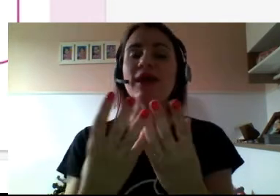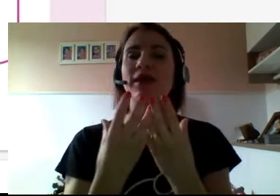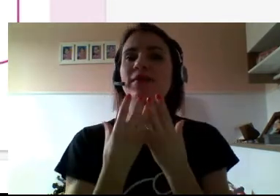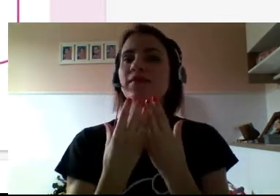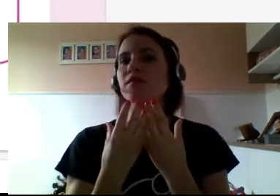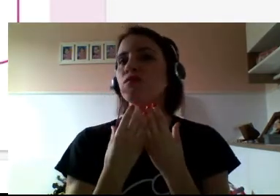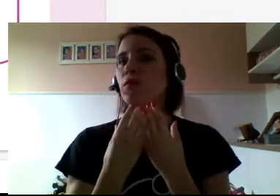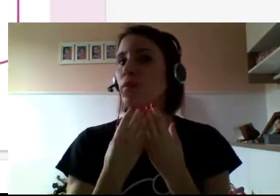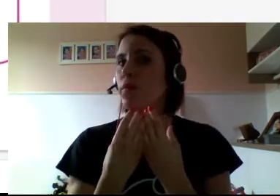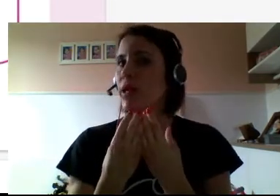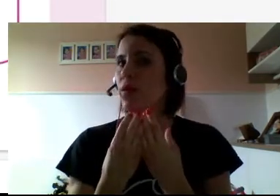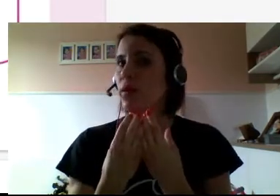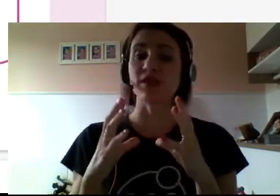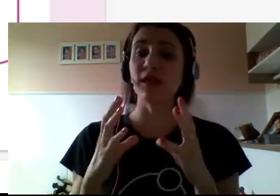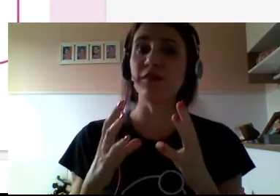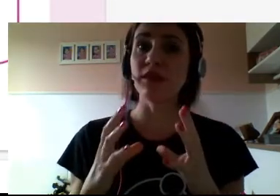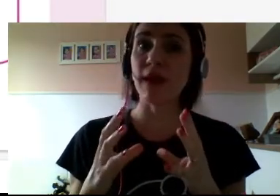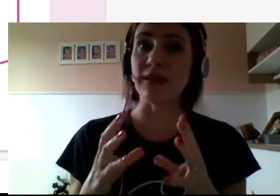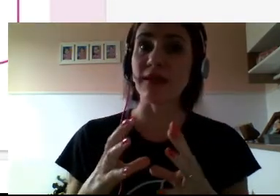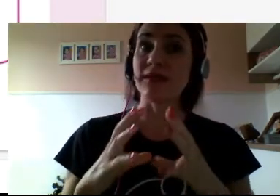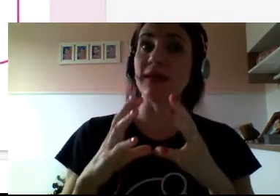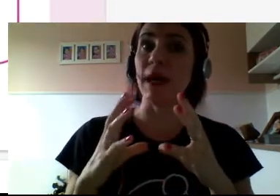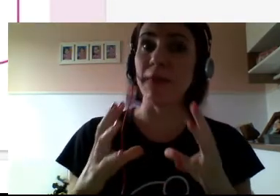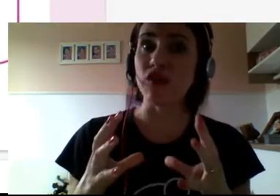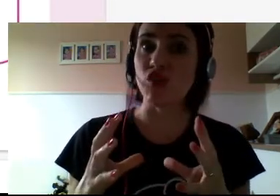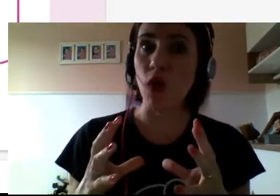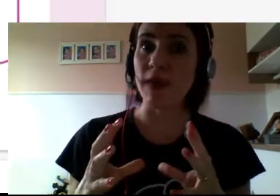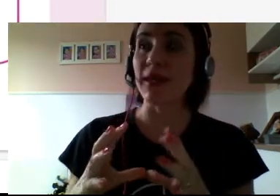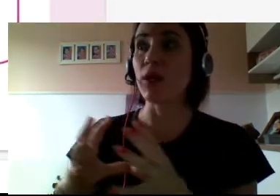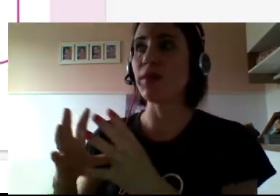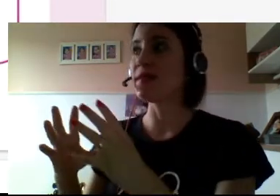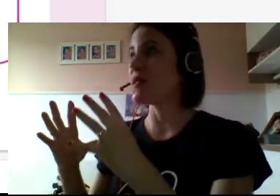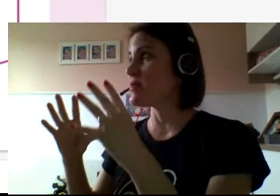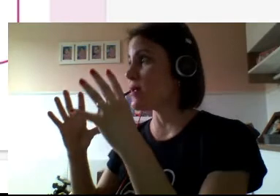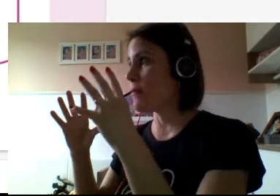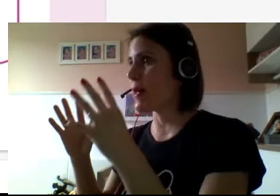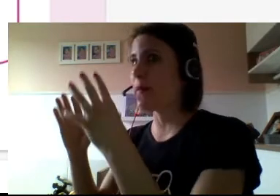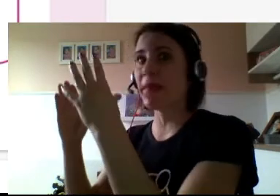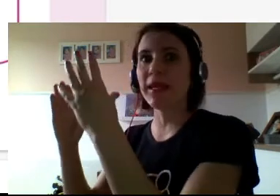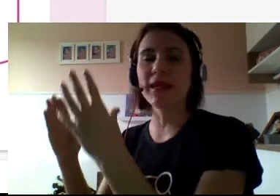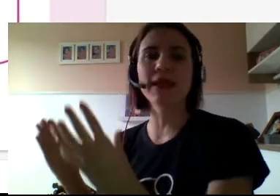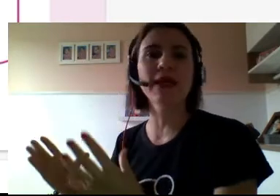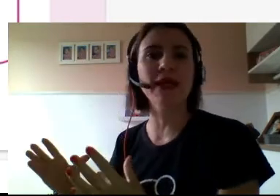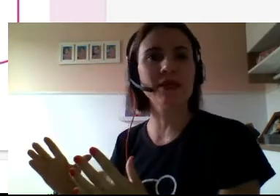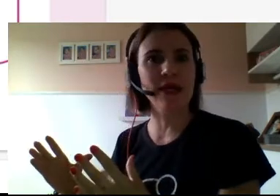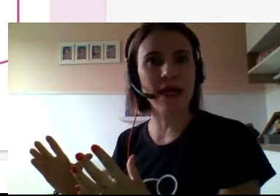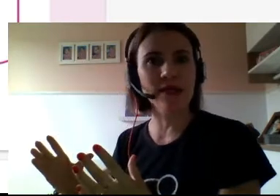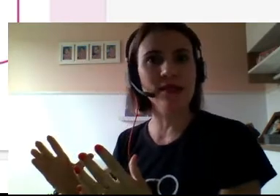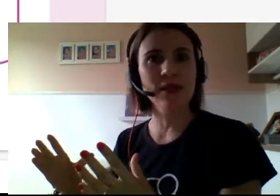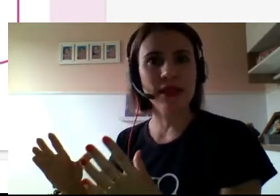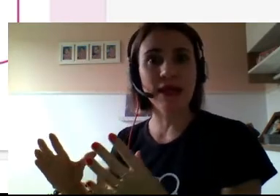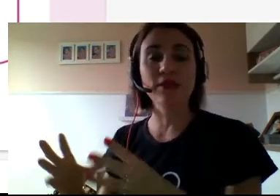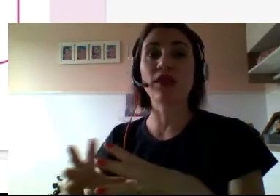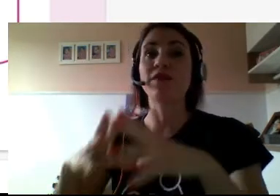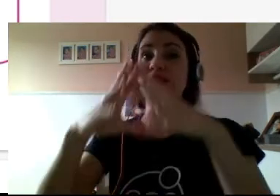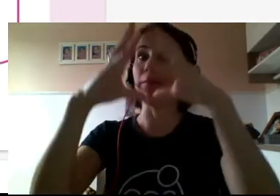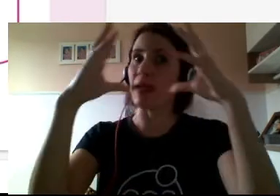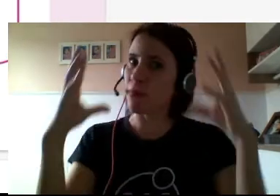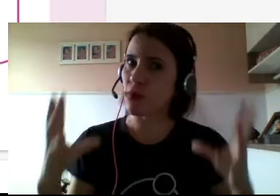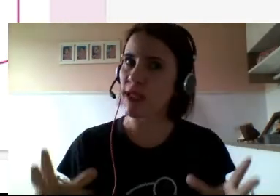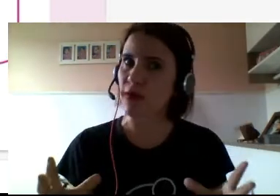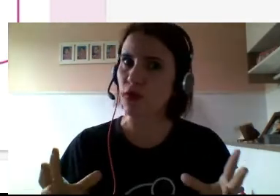bonito e que atrai a atenção do público você tem que fazer um cartaz que a pessoa tem o interesse em parar para ler aquele cartaz